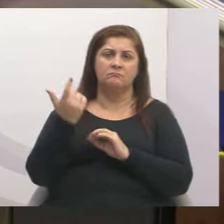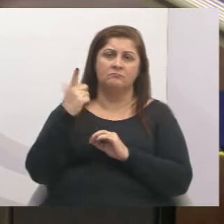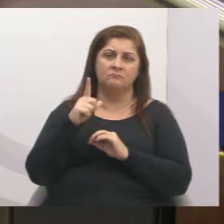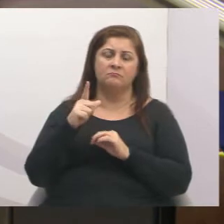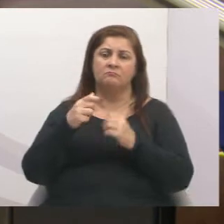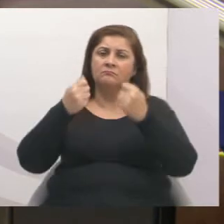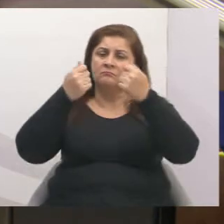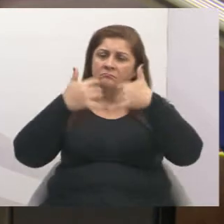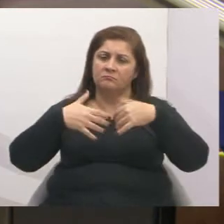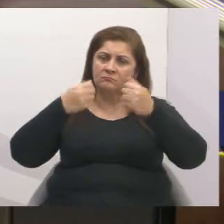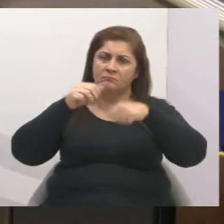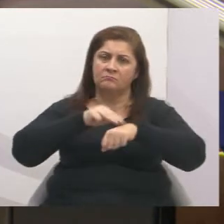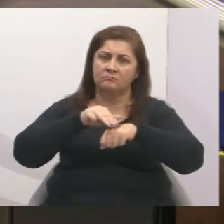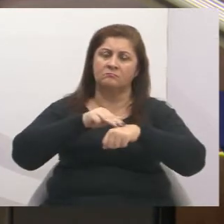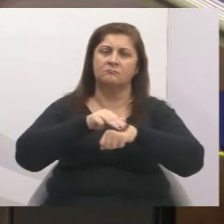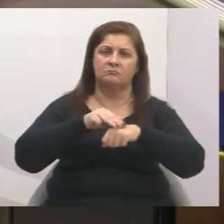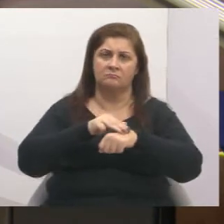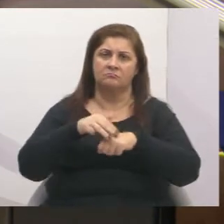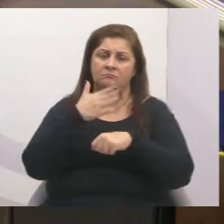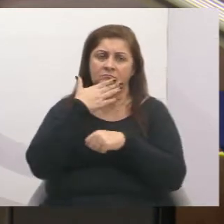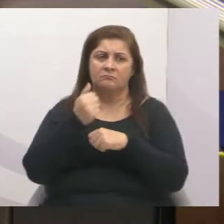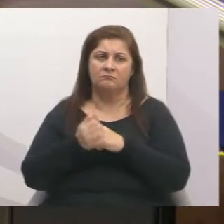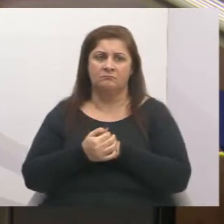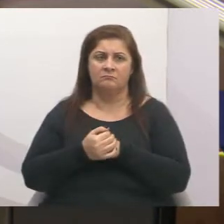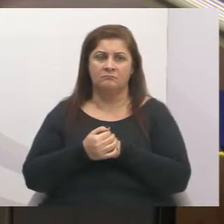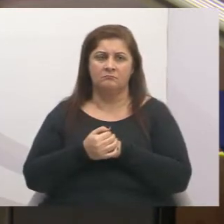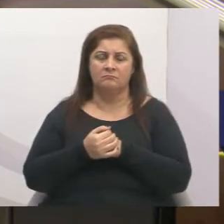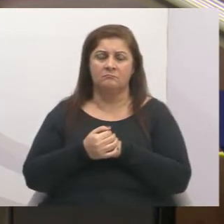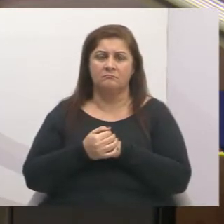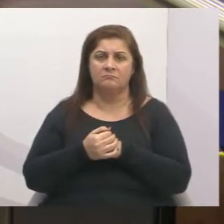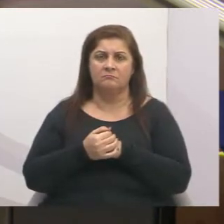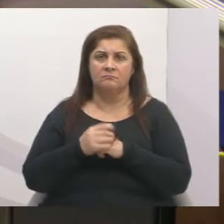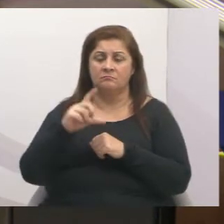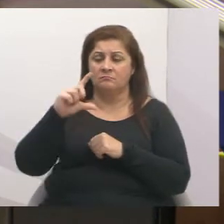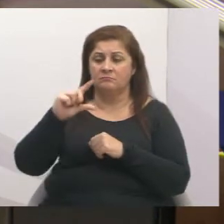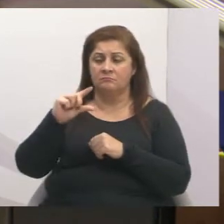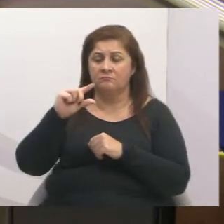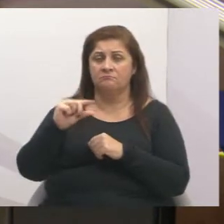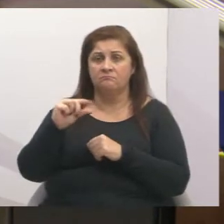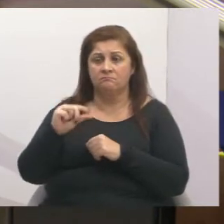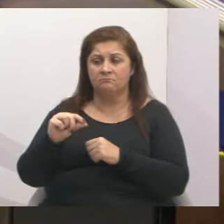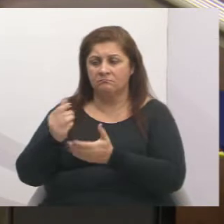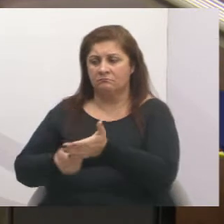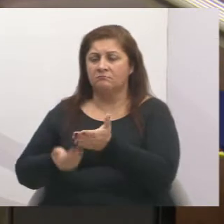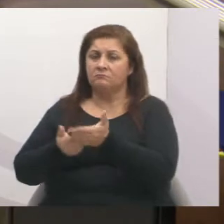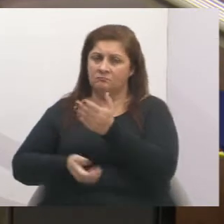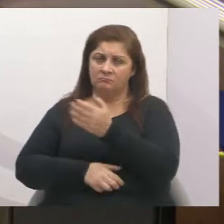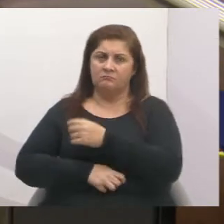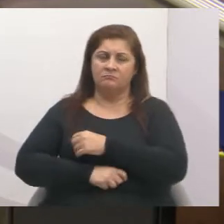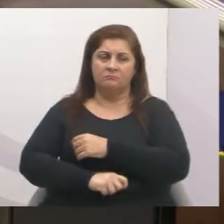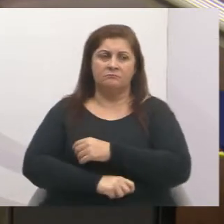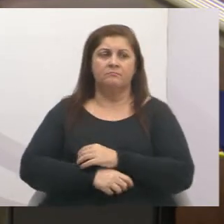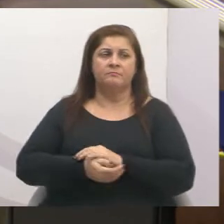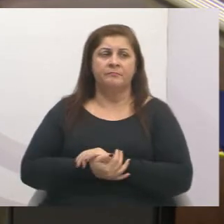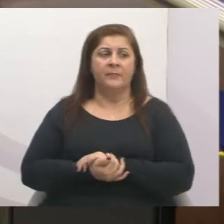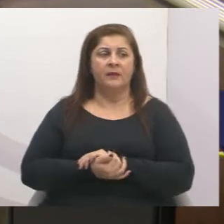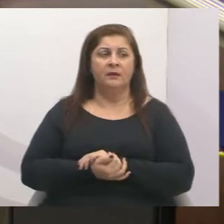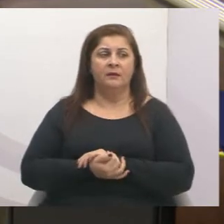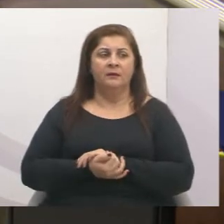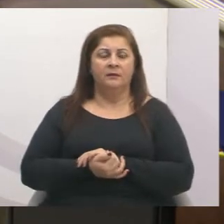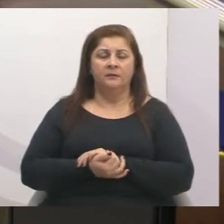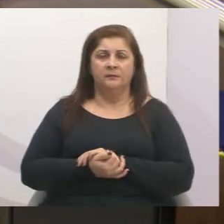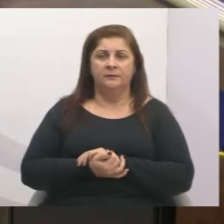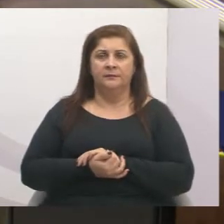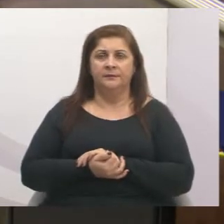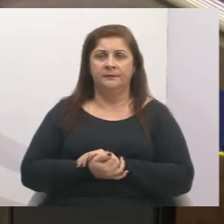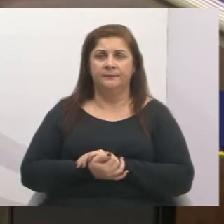pouco o debate e ver a possibilidade de diminuir um pouco mais ainda o prejuízo para os servidores, né? Então, fica